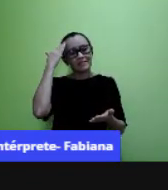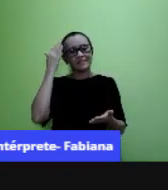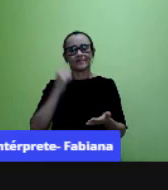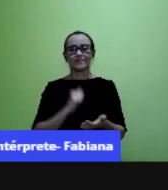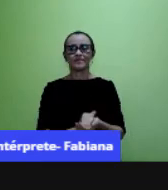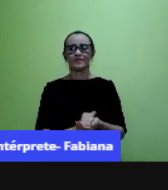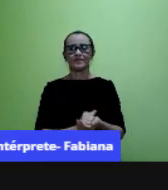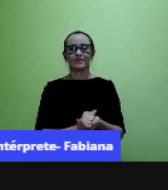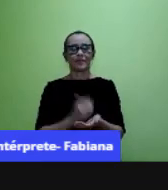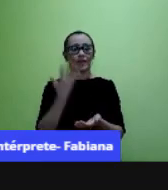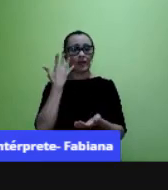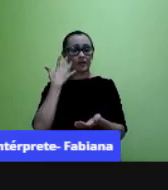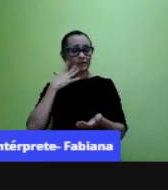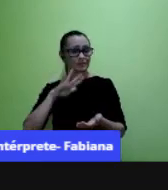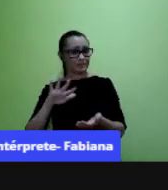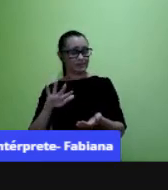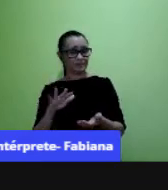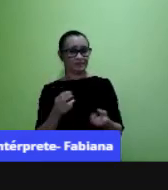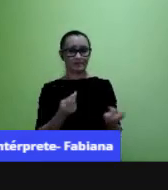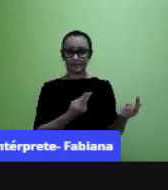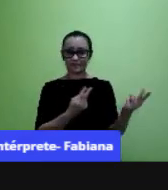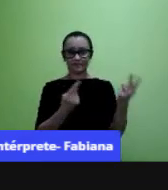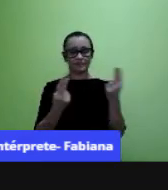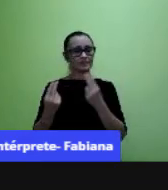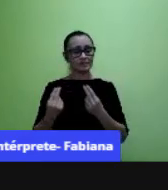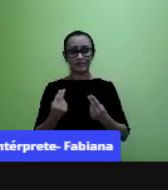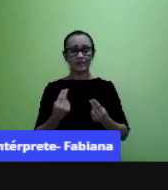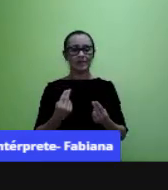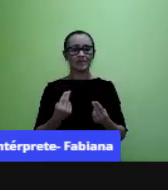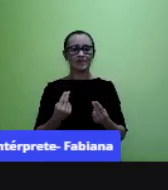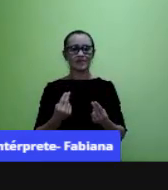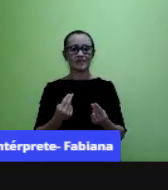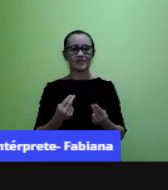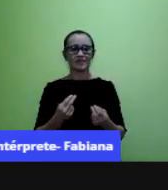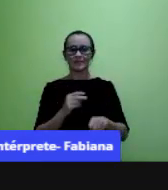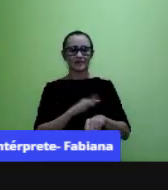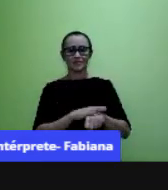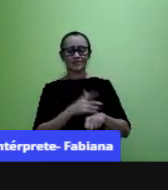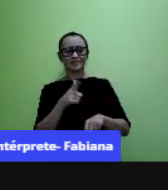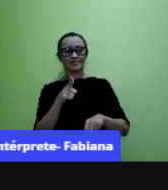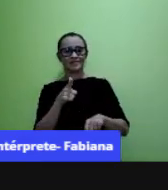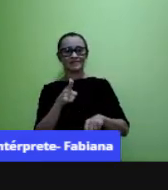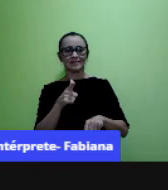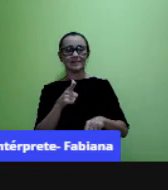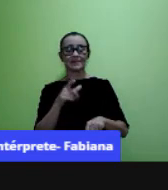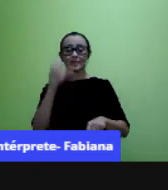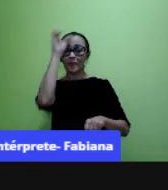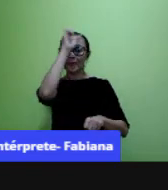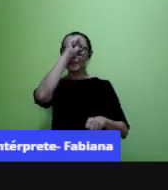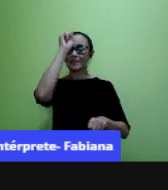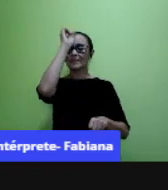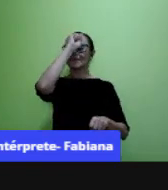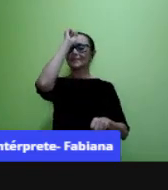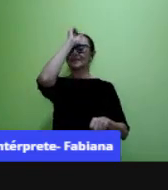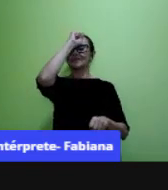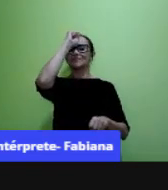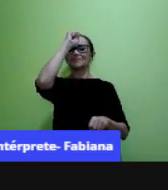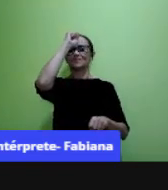coisa, só que ela não tem uma doença. Pelo contrário, ela está adquirindo habilidades novas. Ela